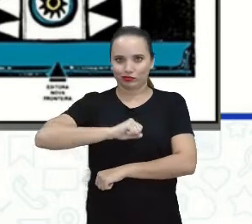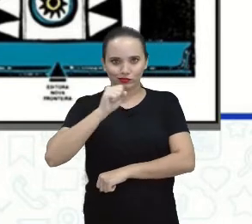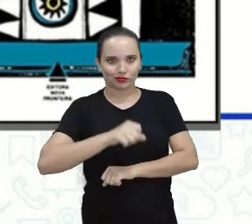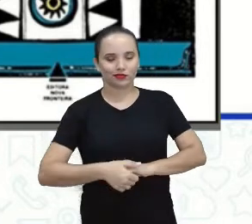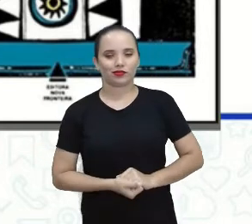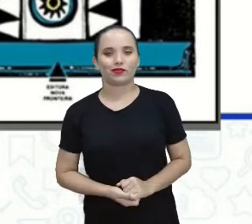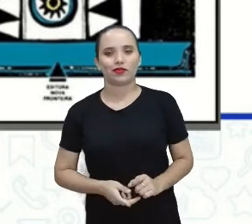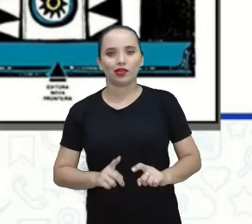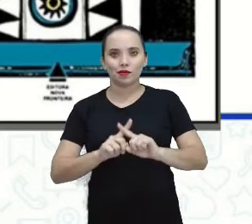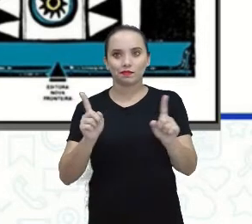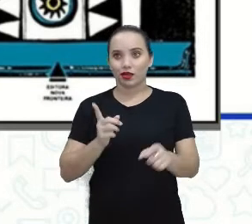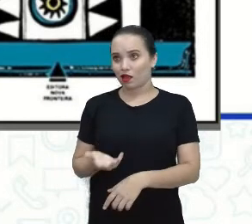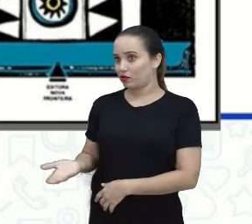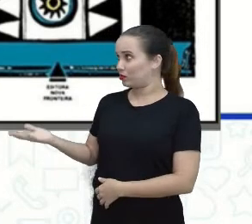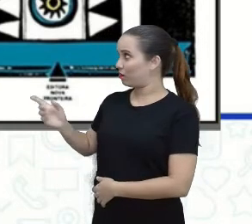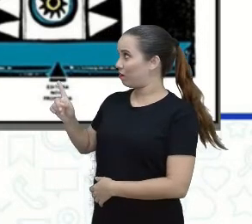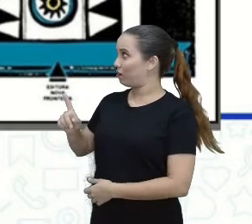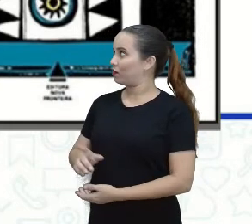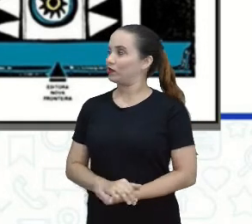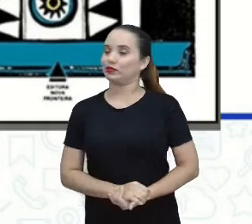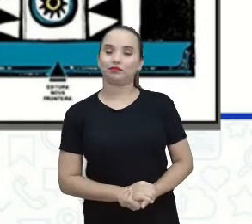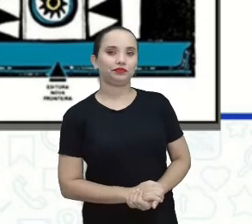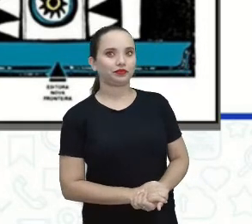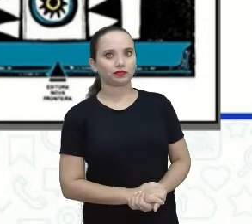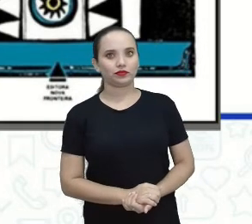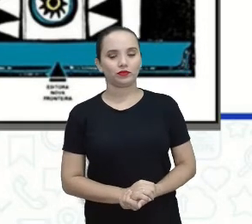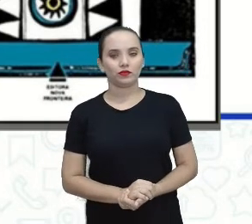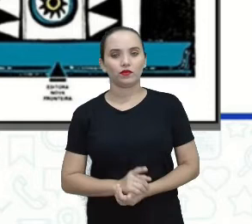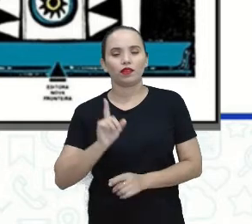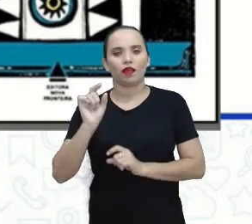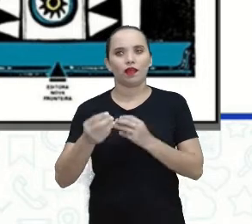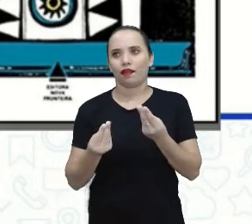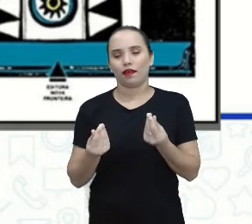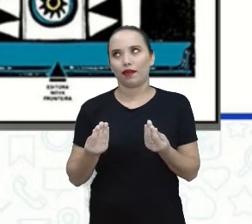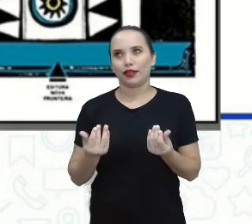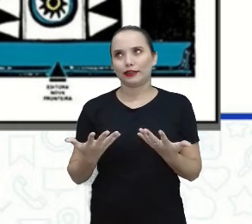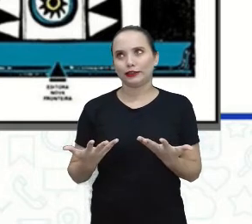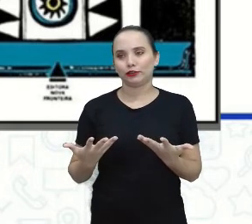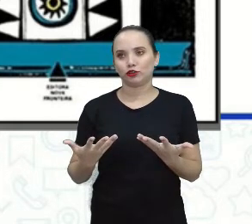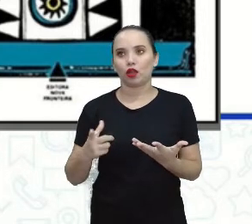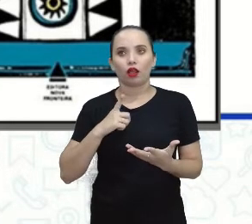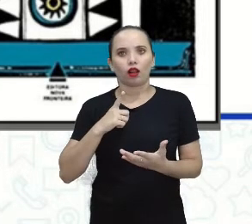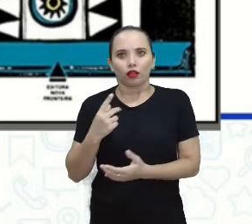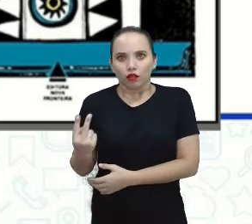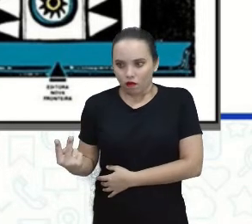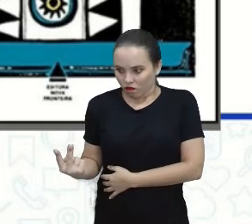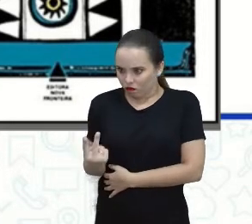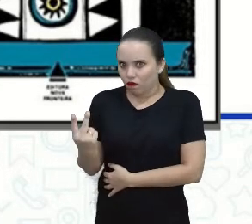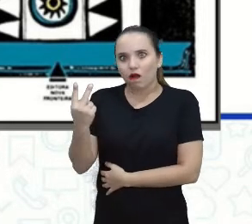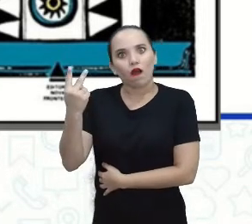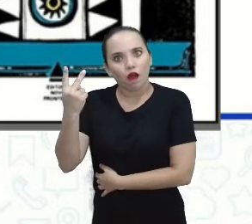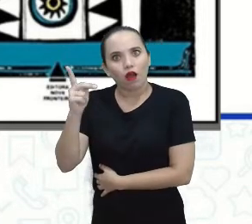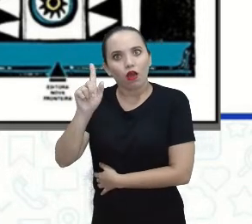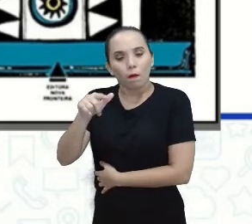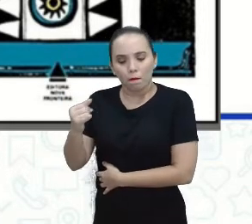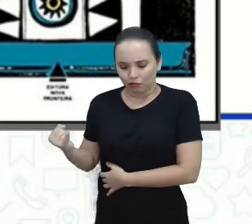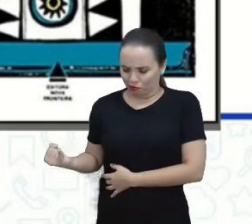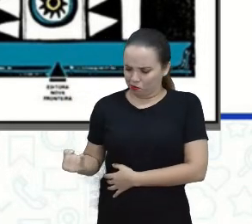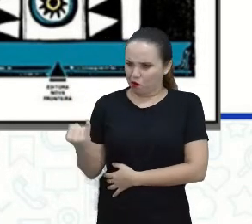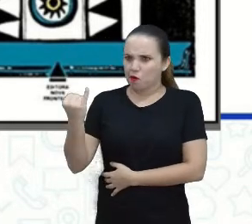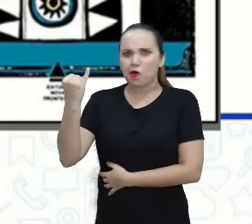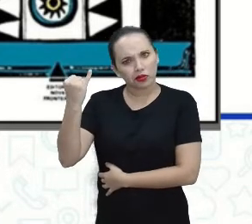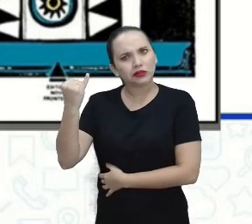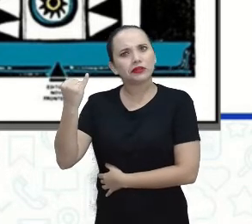obra de Ariano, ela foi muito valorizada, ela foi muito